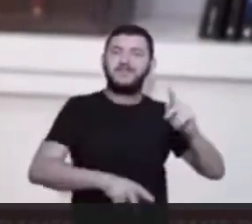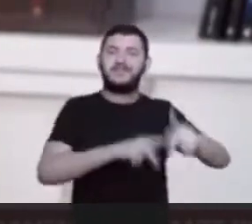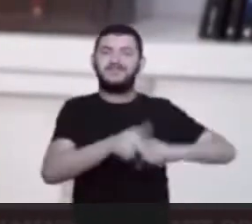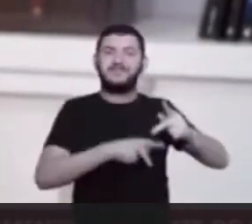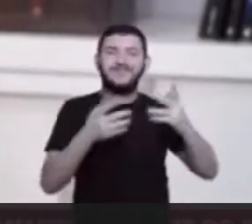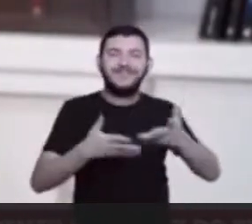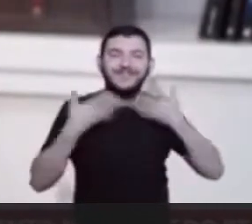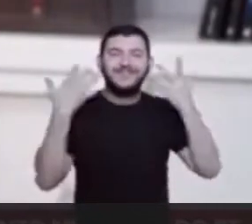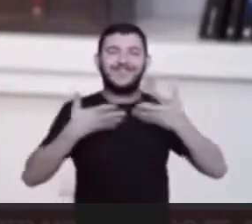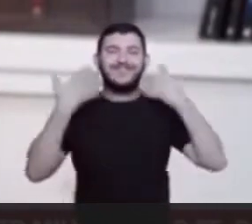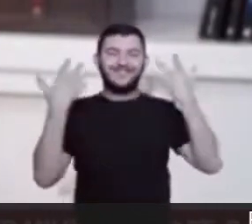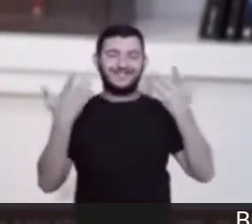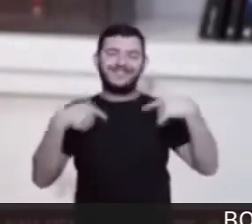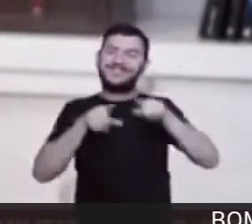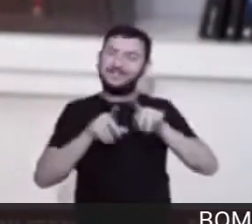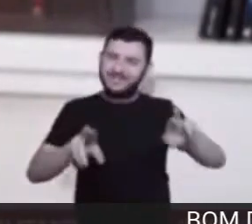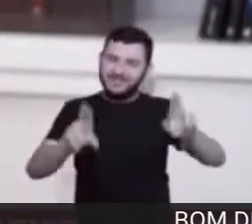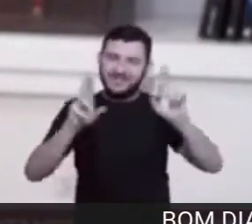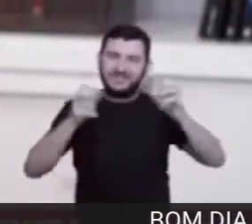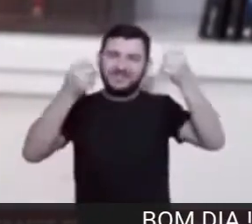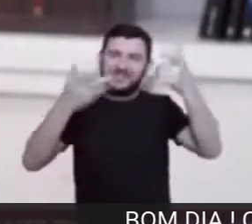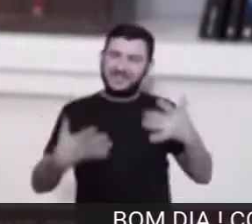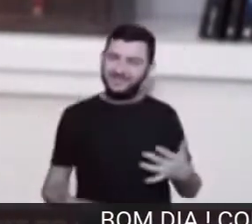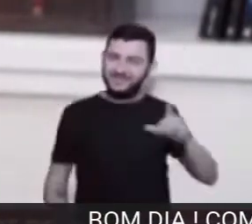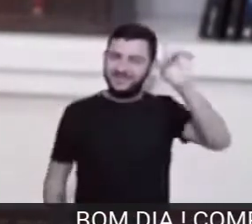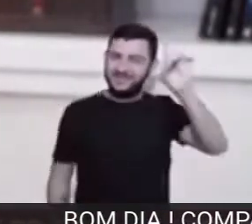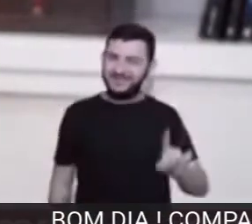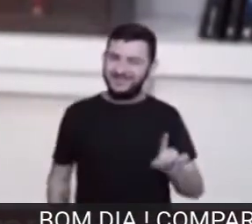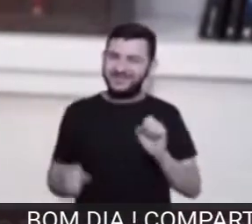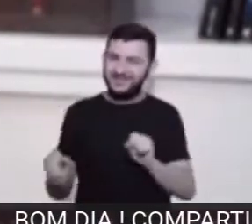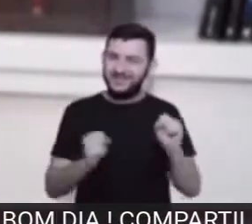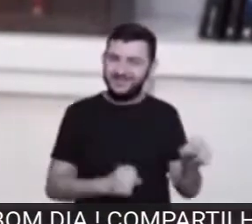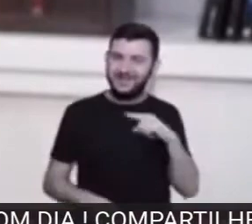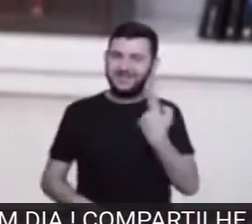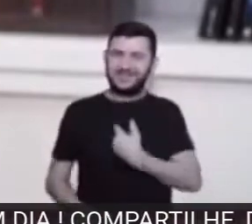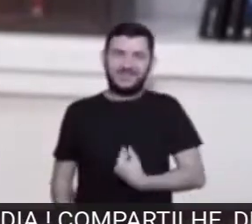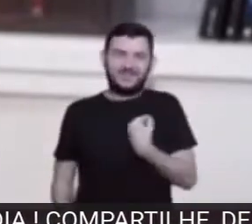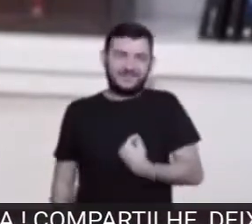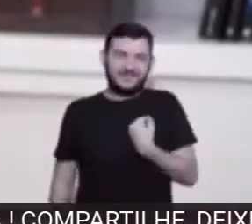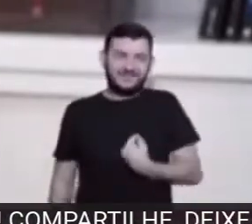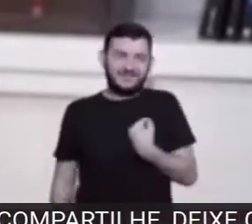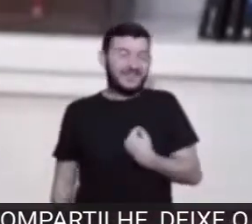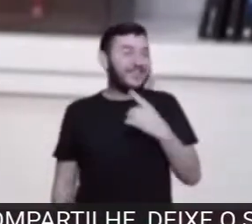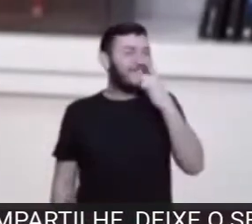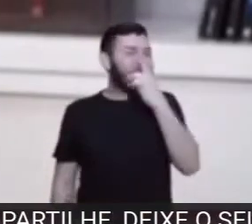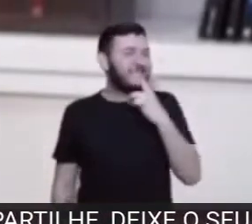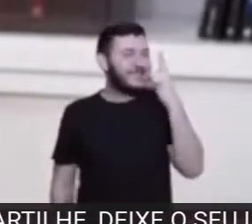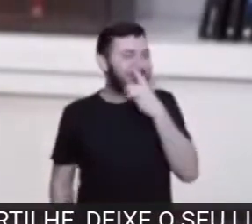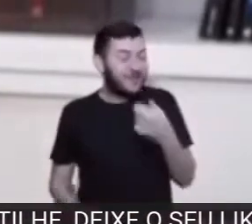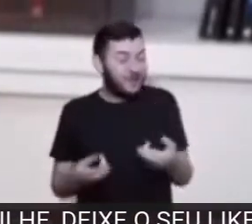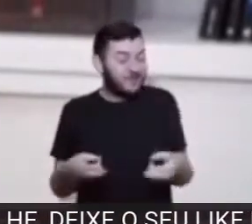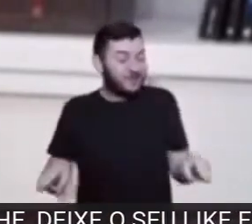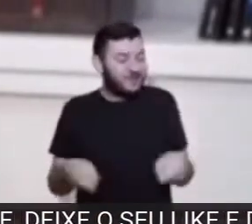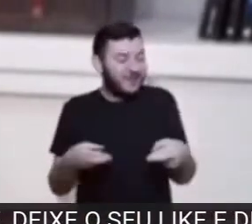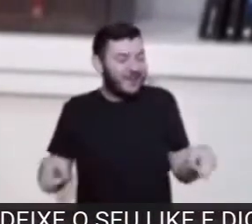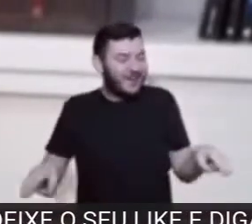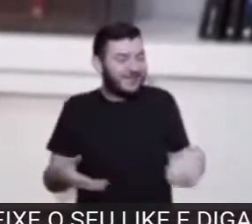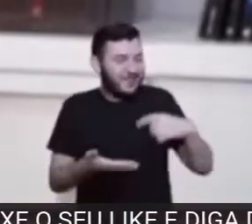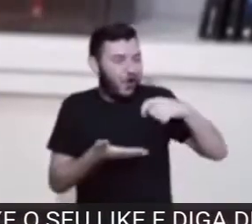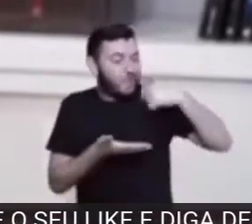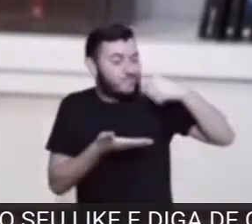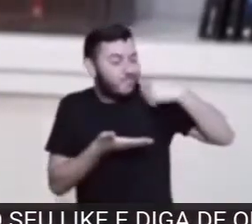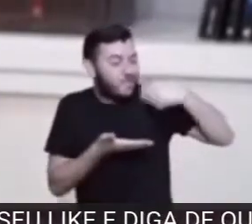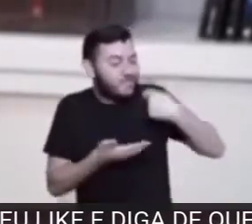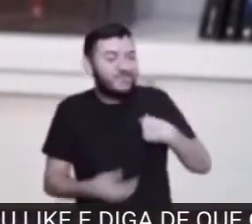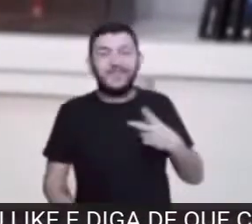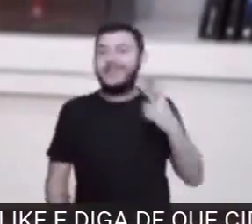digo sempre, o direito da gente poder, um domingo, comer um churrascozinho, tomar uma cervejinha. Sabe?